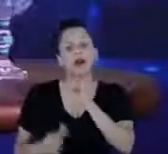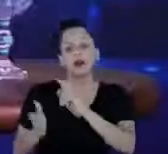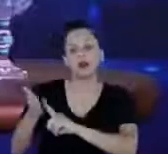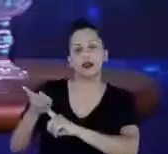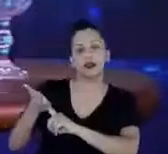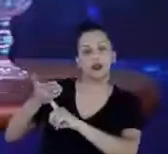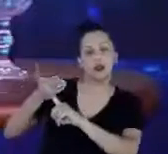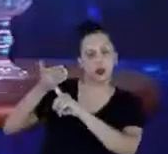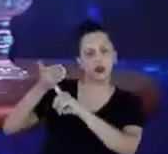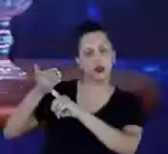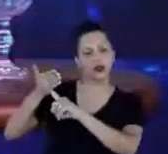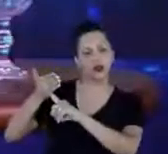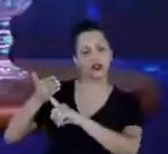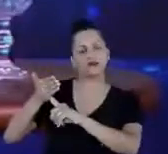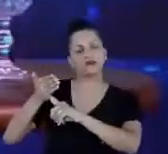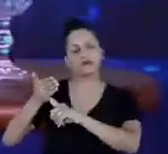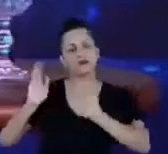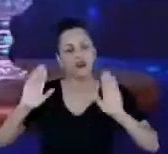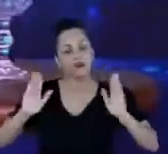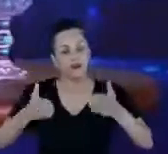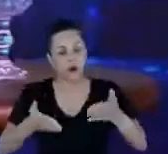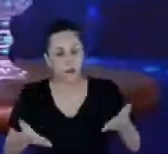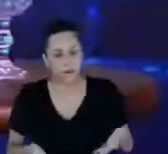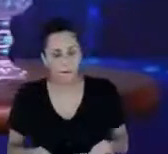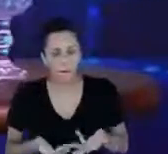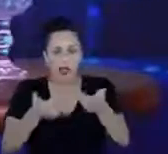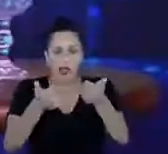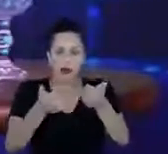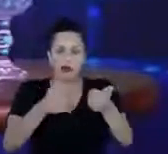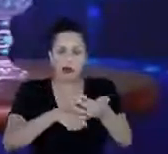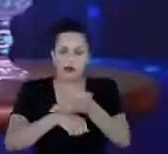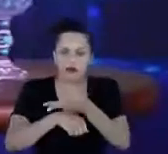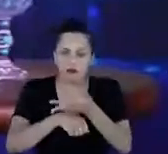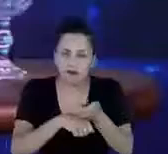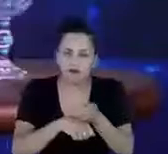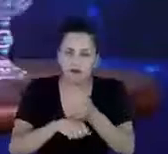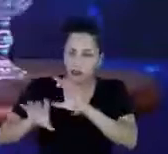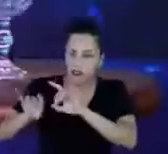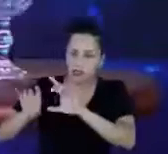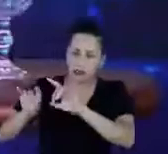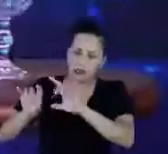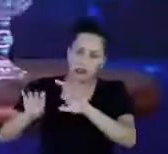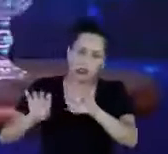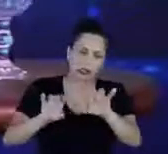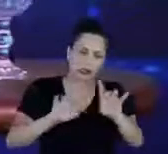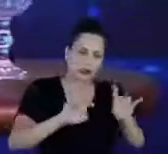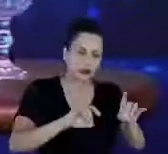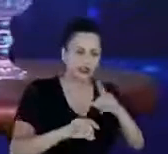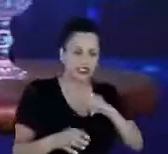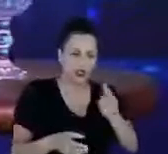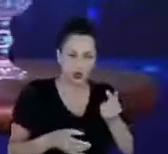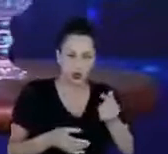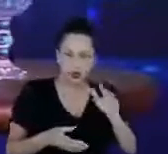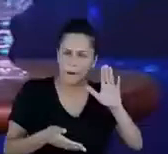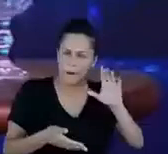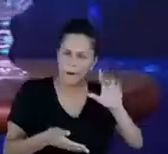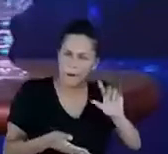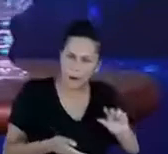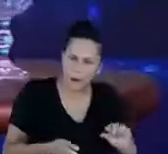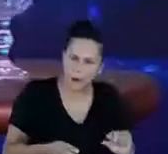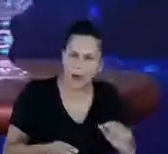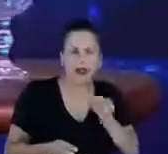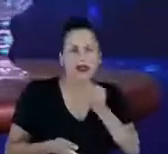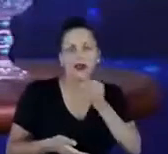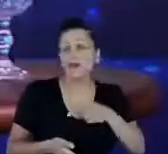focar no que é a tecnologia para a ciência para automatizar para tirar custo Como ter uma agência bancária